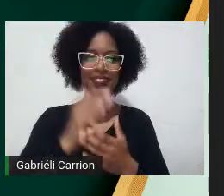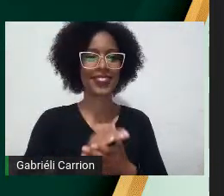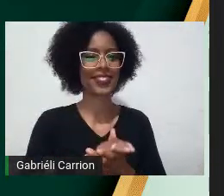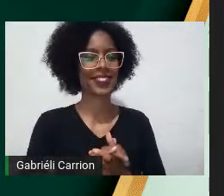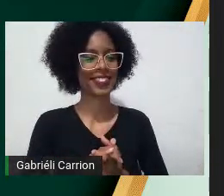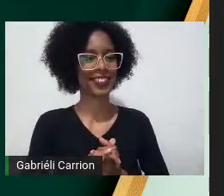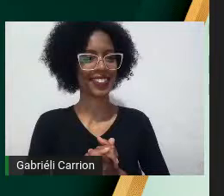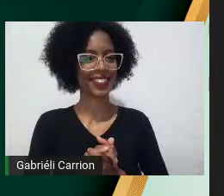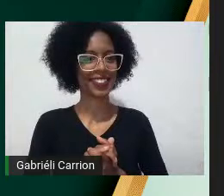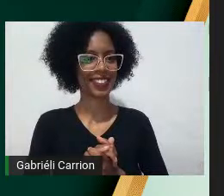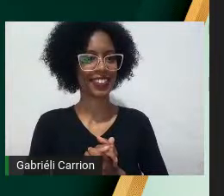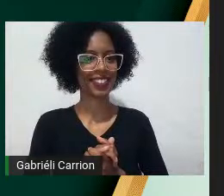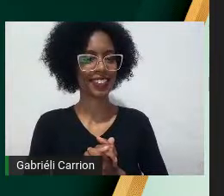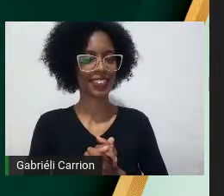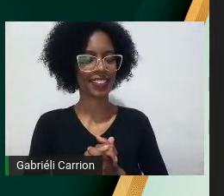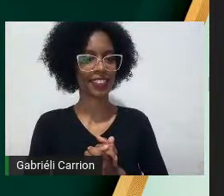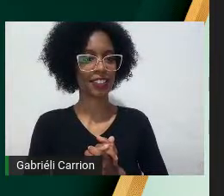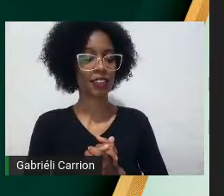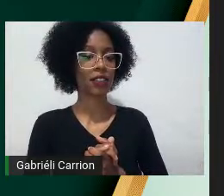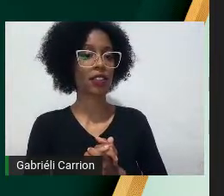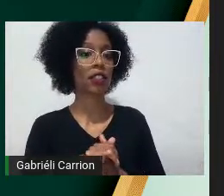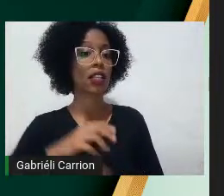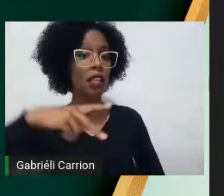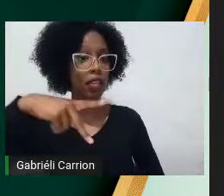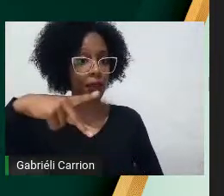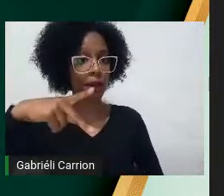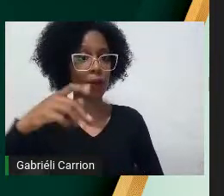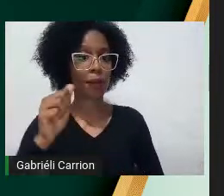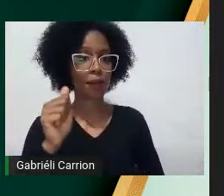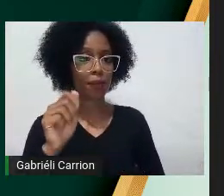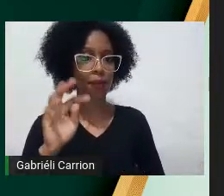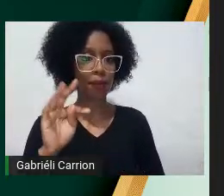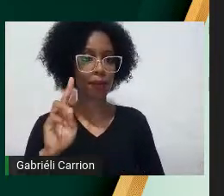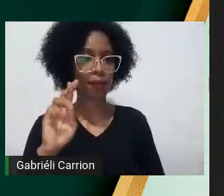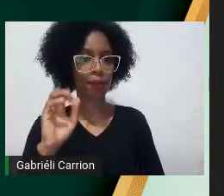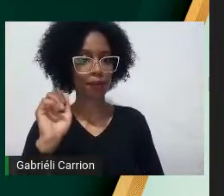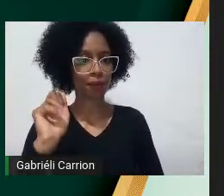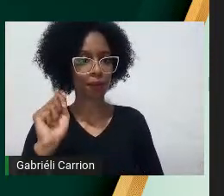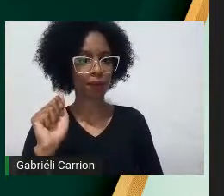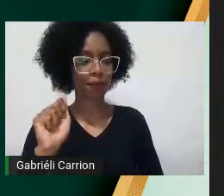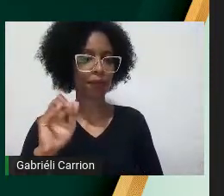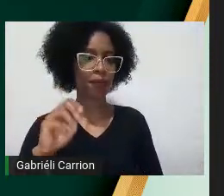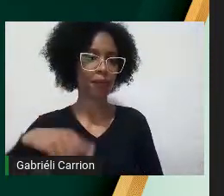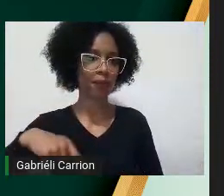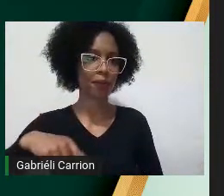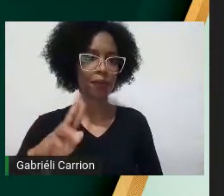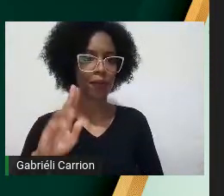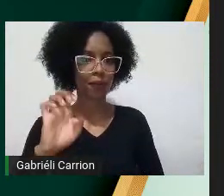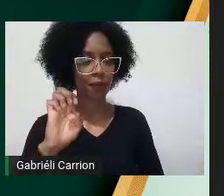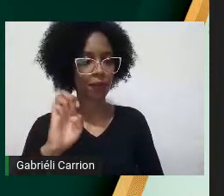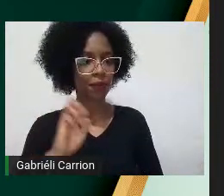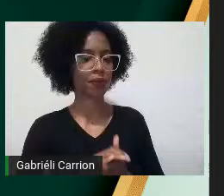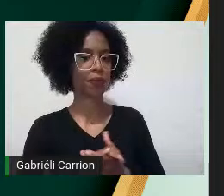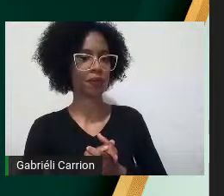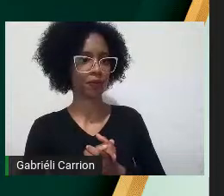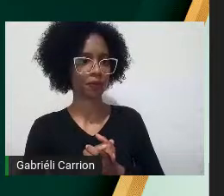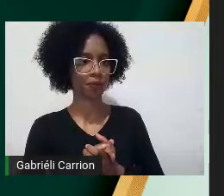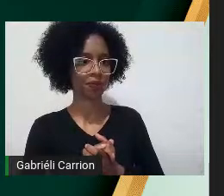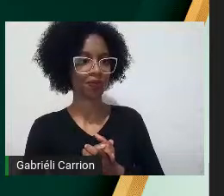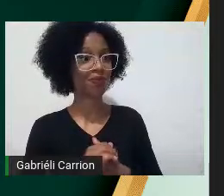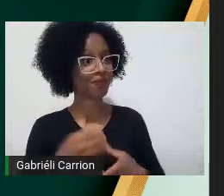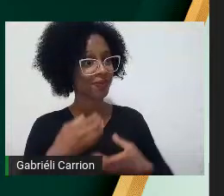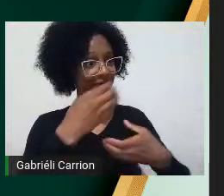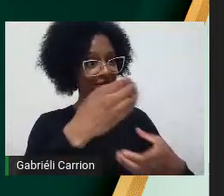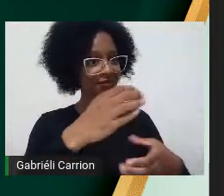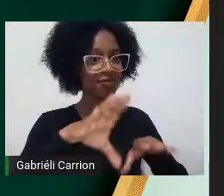Patrick Marques de Moraes. Patrick Marques de Moraes, confira o